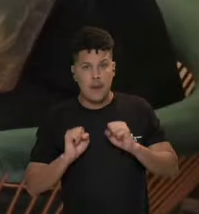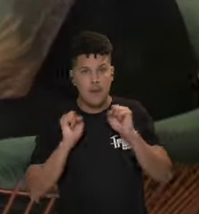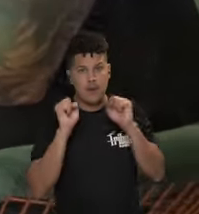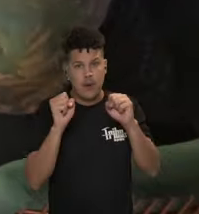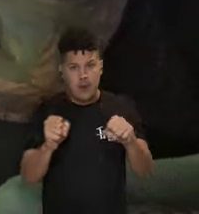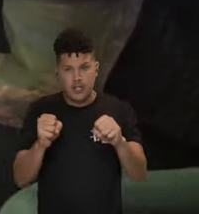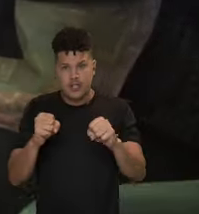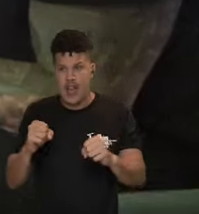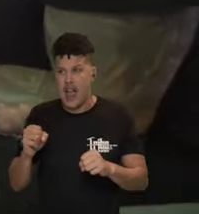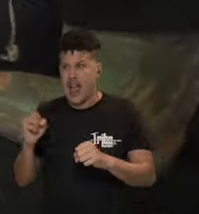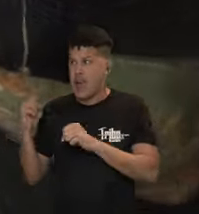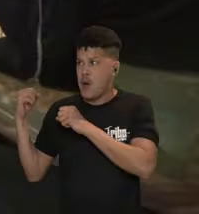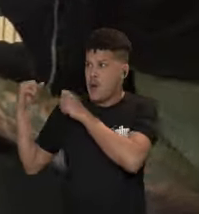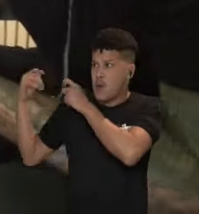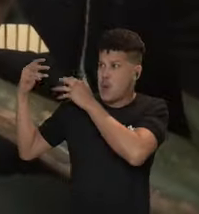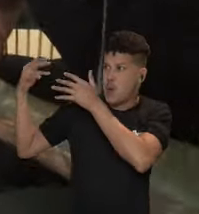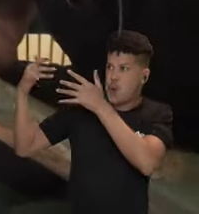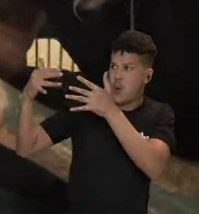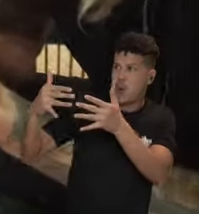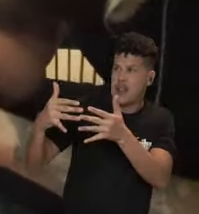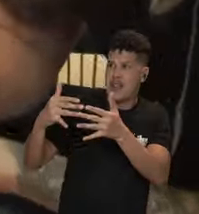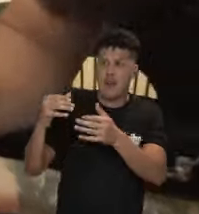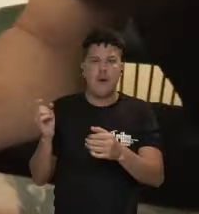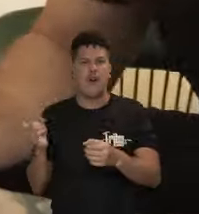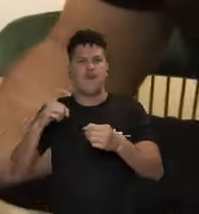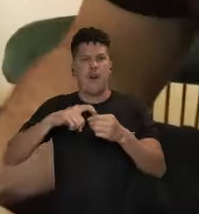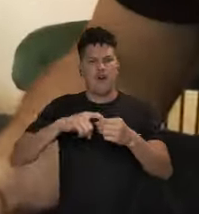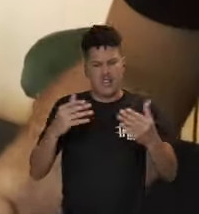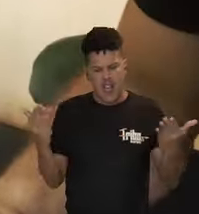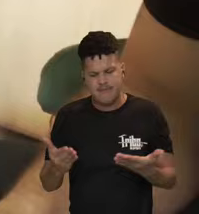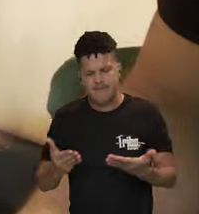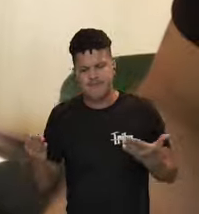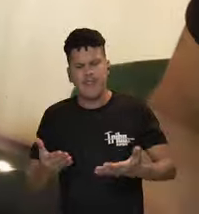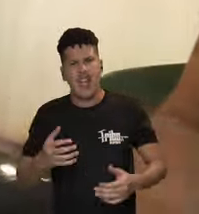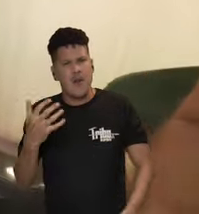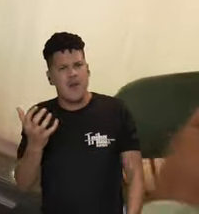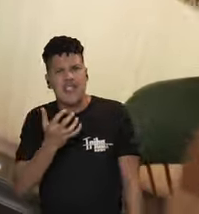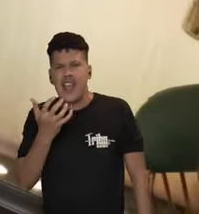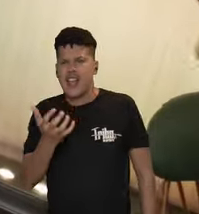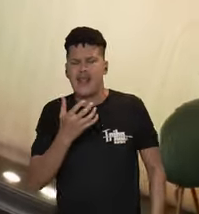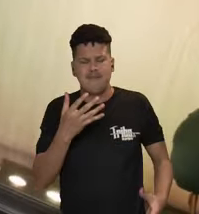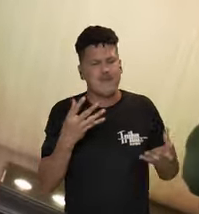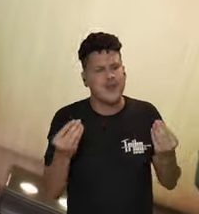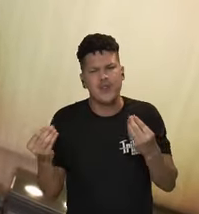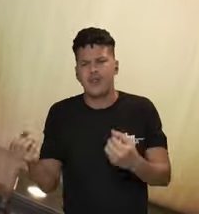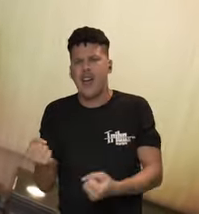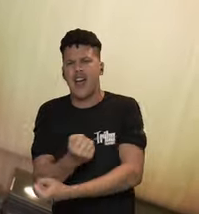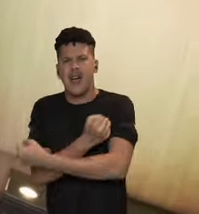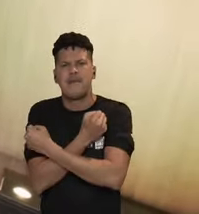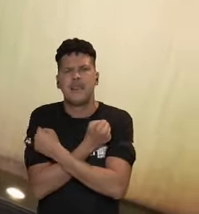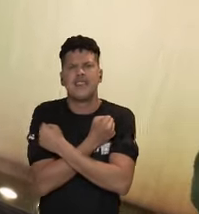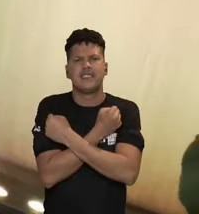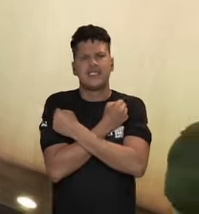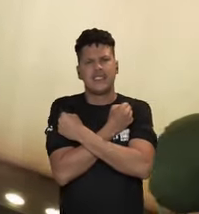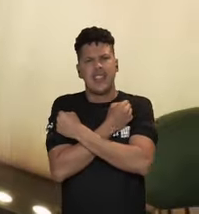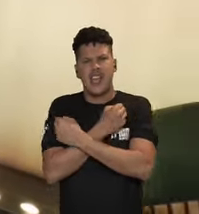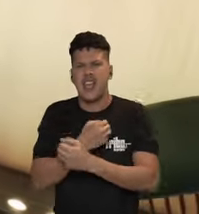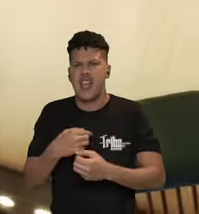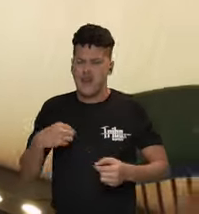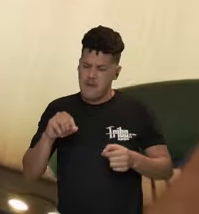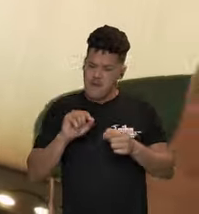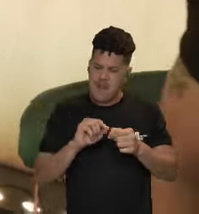Podia o tempo voltar neste momento. Queria tanto te abraçar nesse momento.